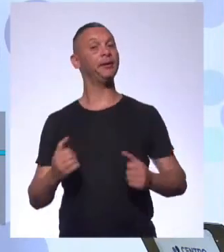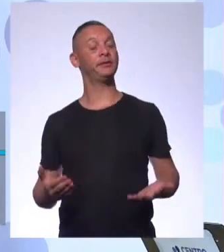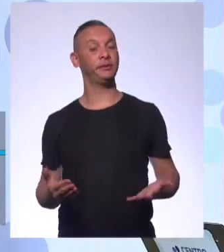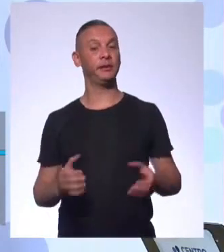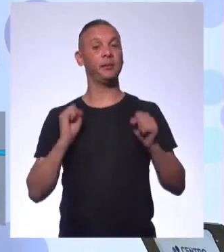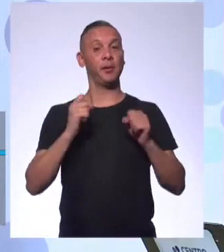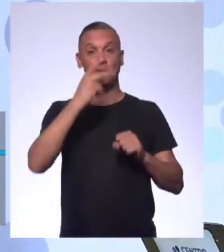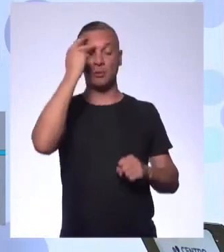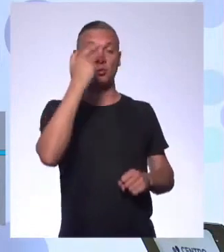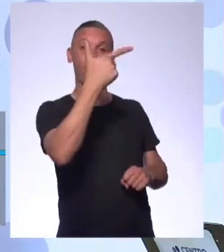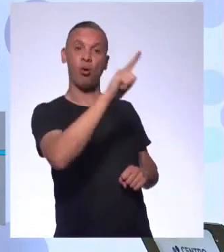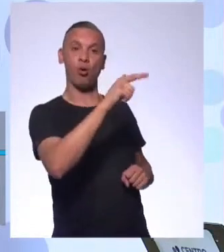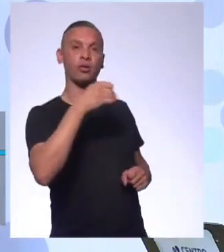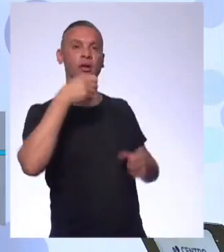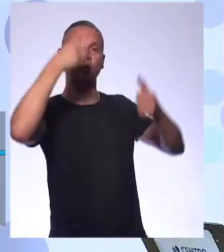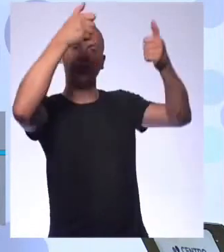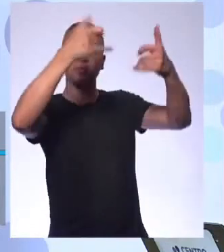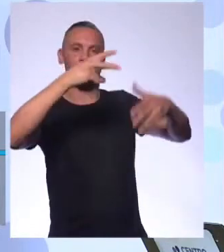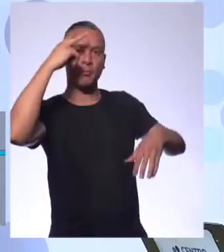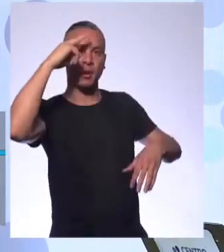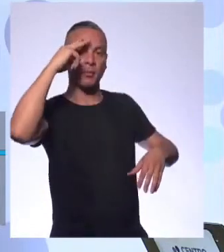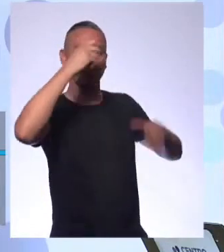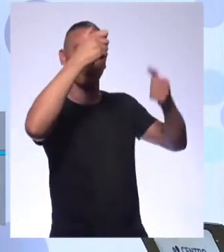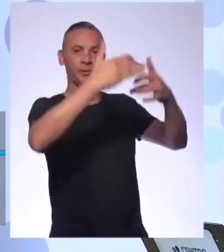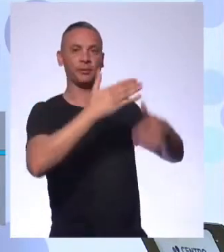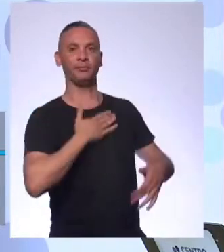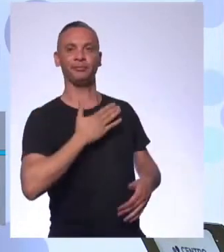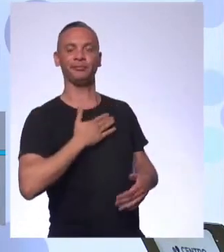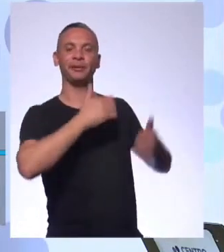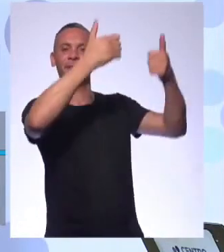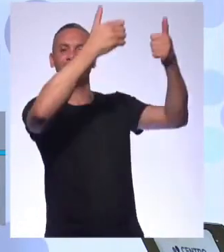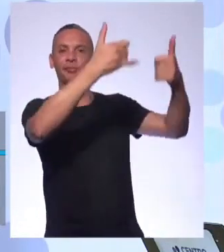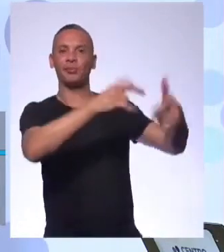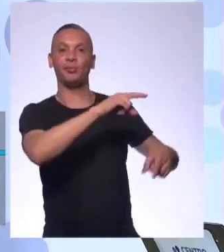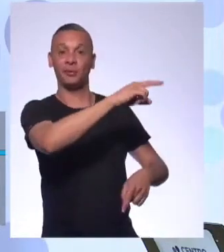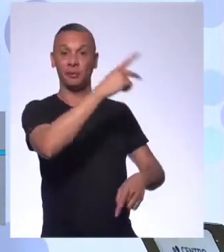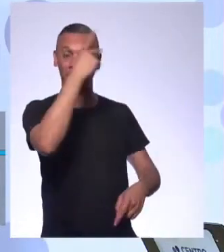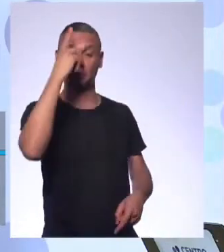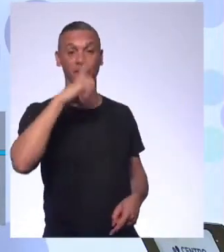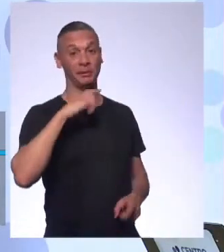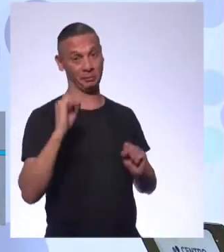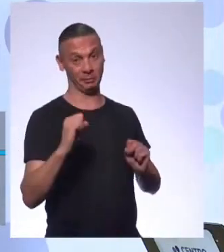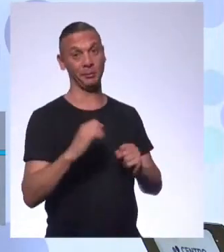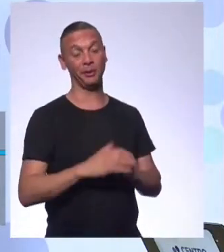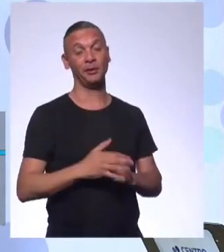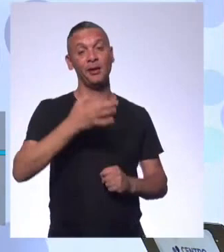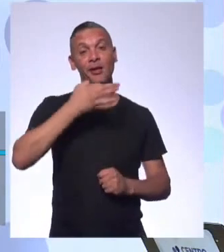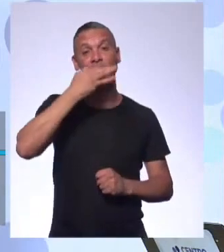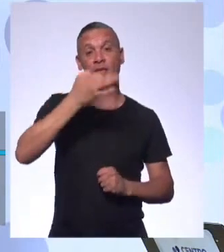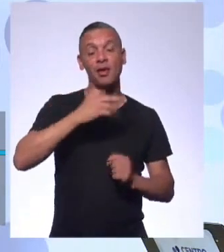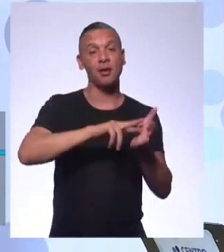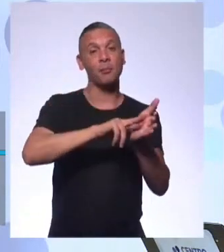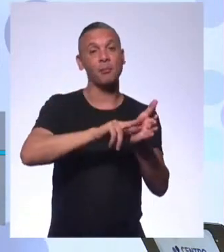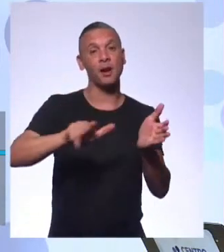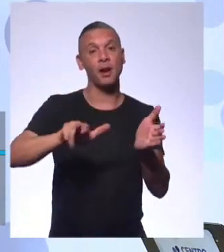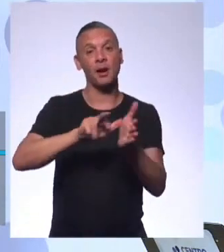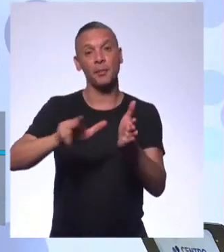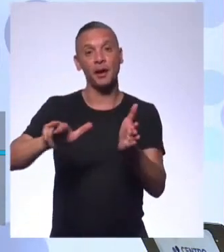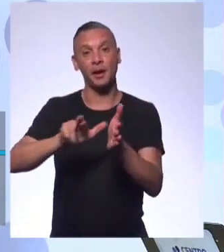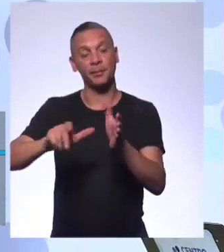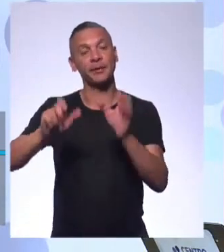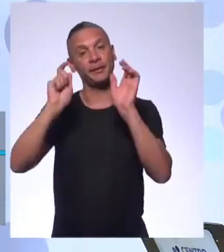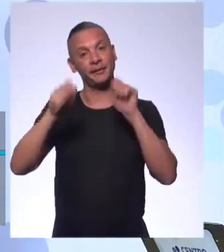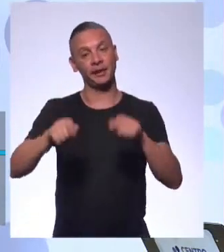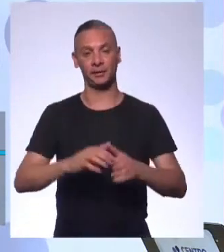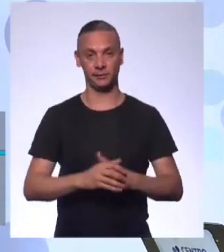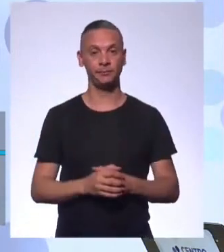alguém contando a minha história, um narrador testemunha, né? Então, ou seja, há várias formas de narrar uma história. Neste